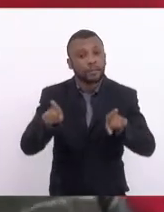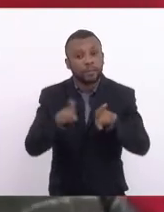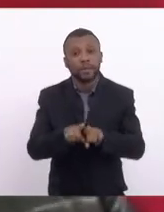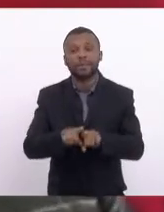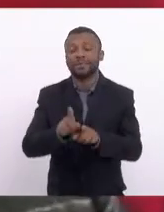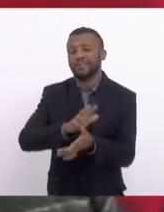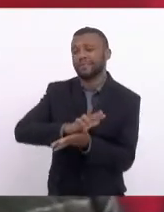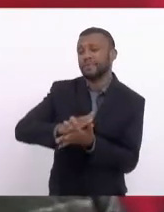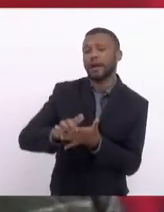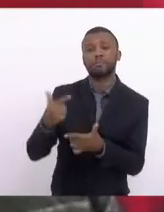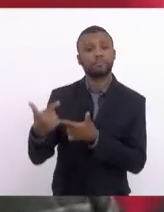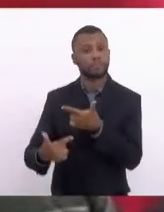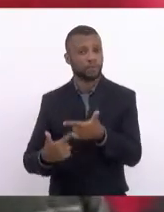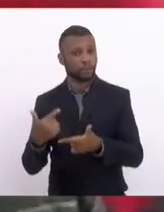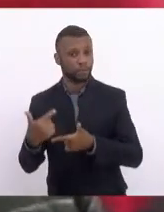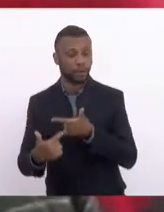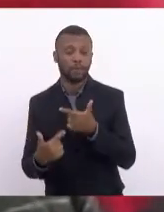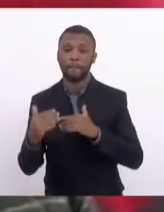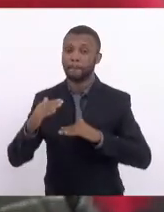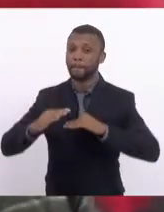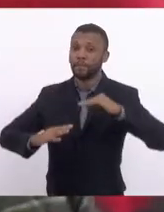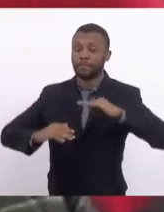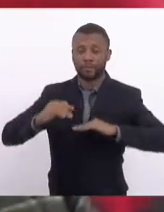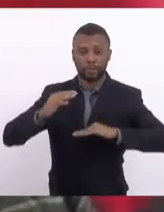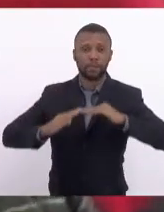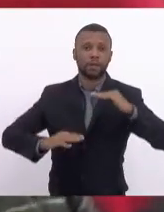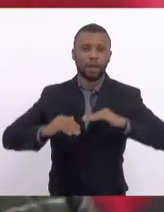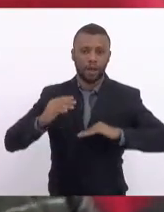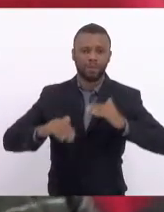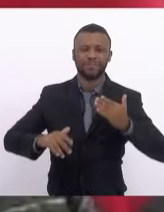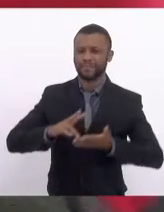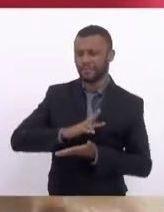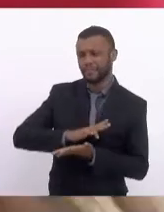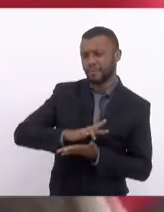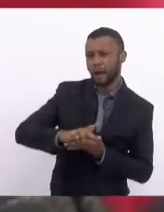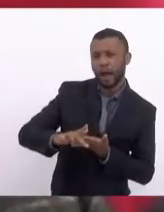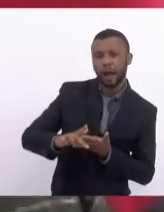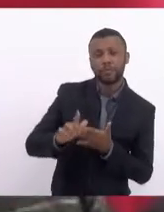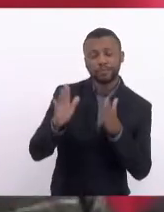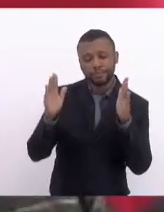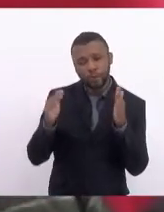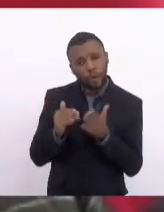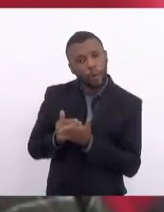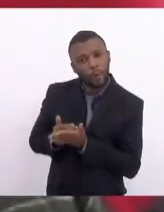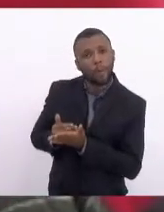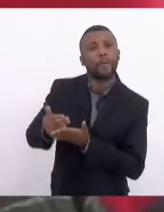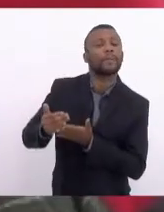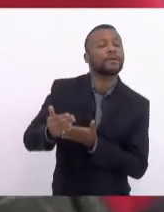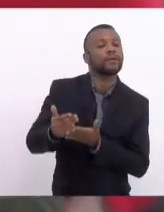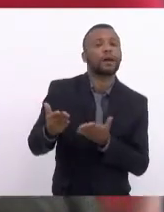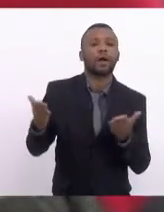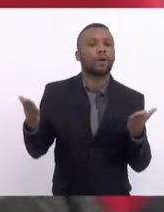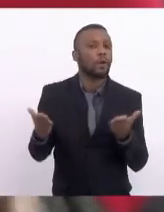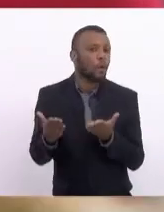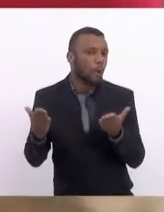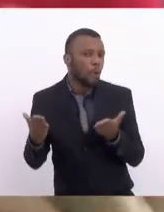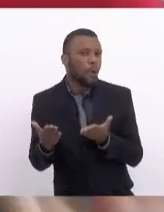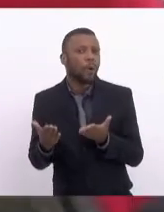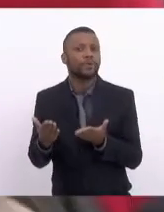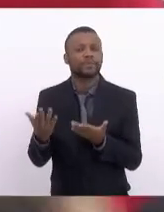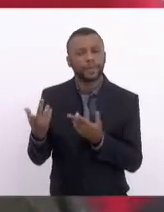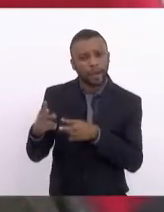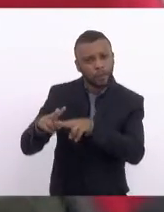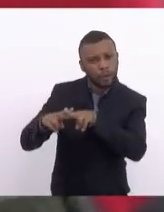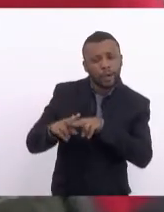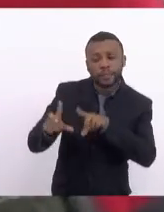profissionais, sobretudo do terceiro setor, muitas atividades passaram hoje, né, em razão da